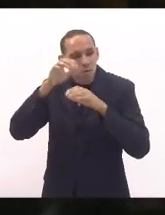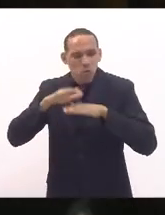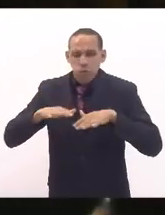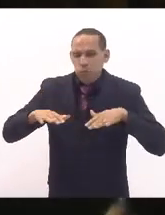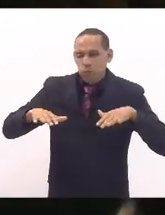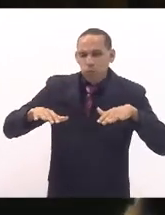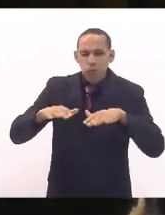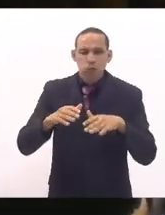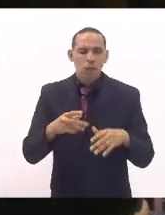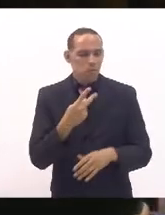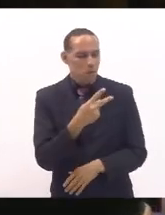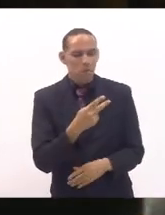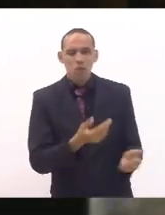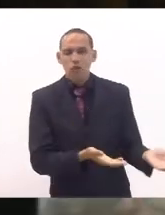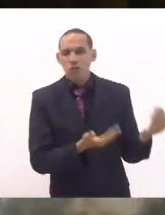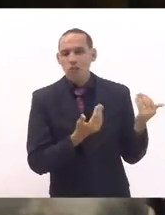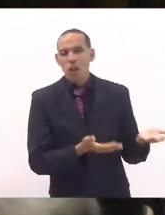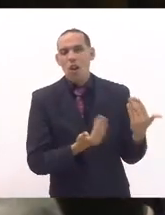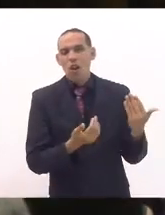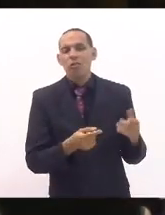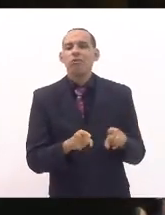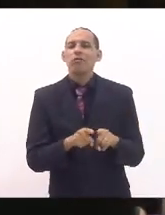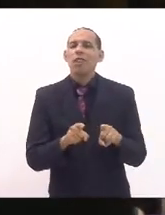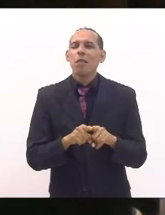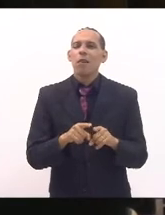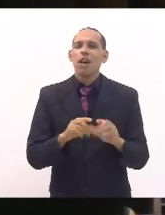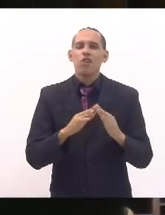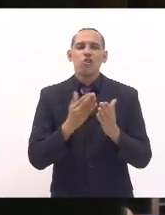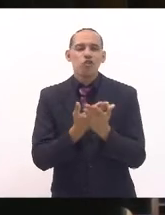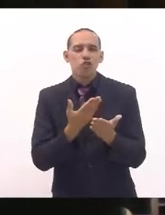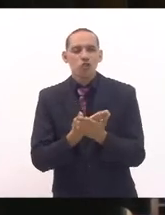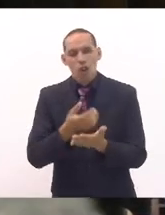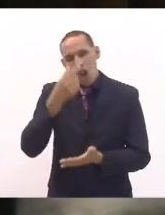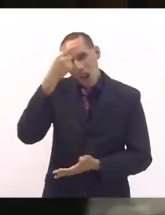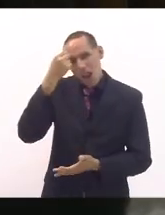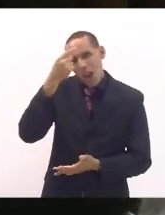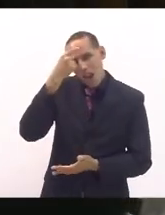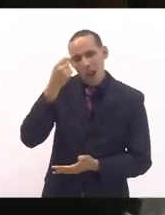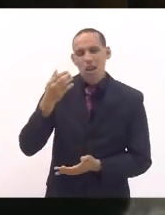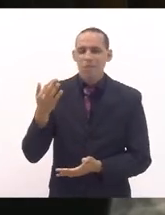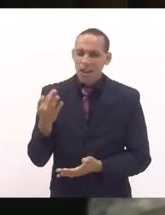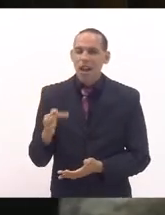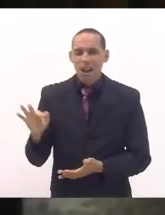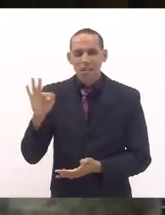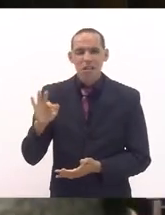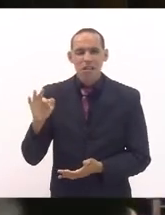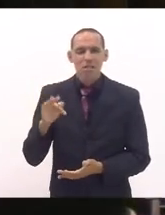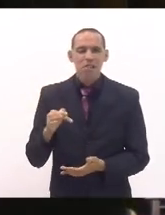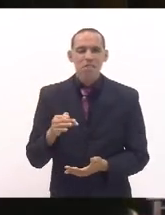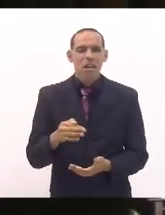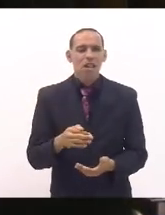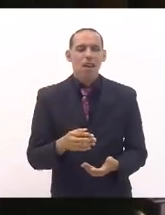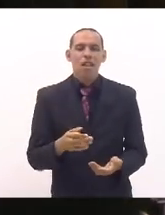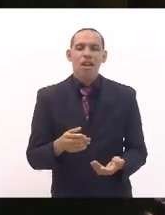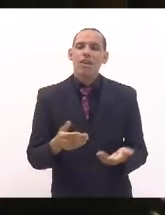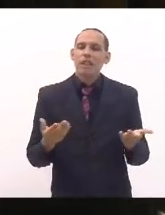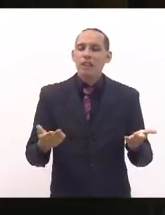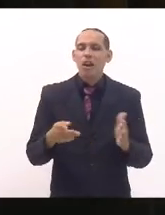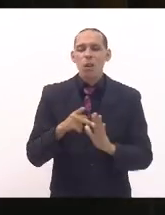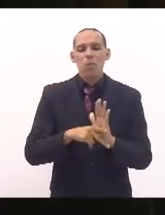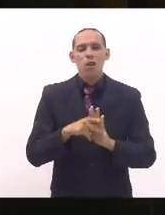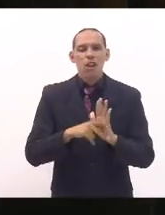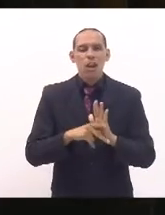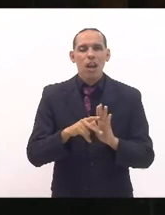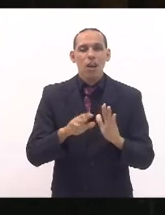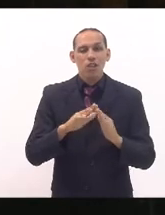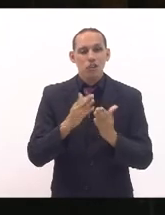juventude, esse emparelhamento nas escolas, nas faculdades. E, por isso, esse projeto do Escola Sem Mordaça,